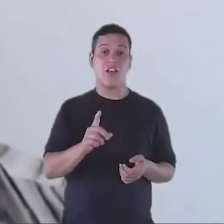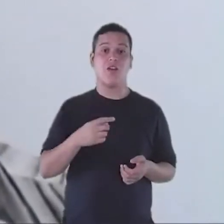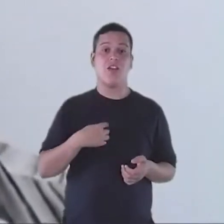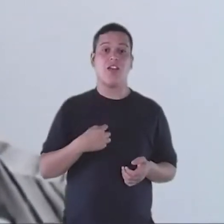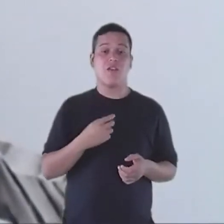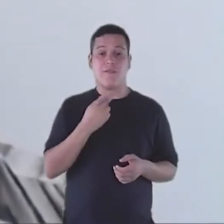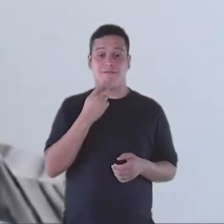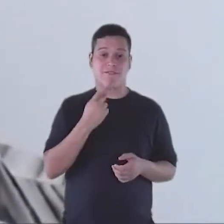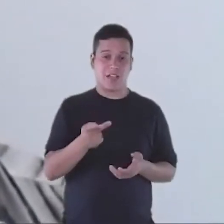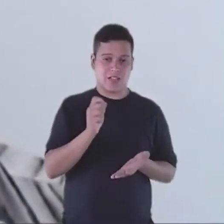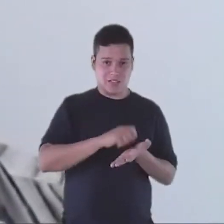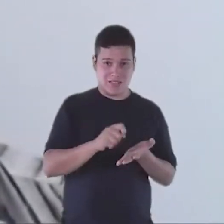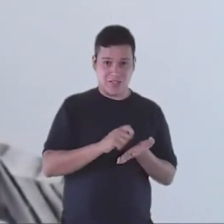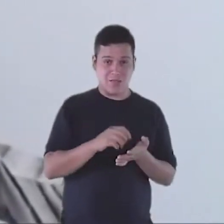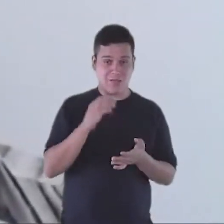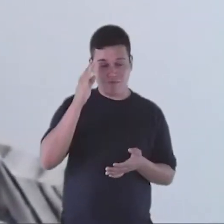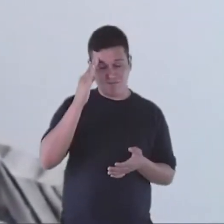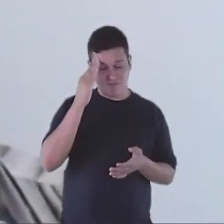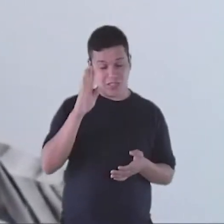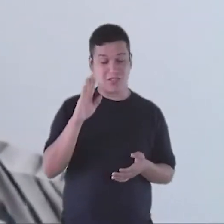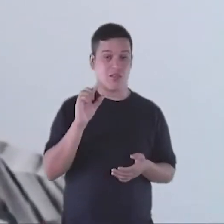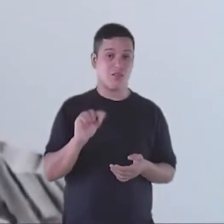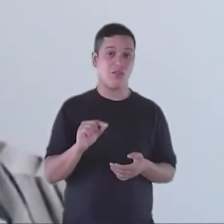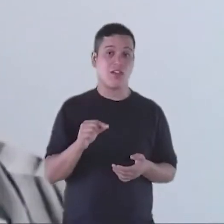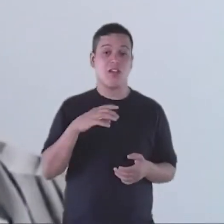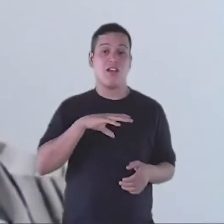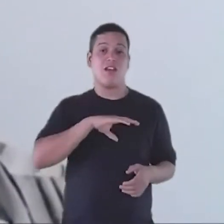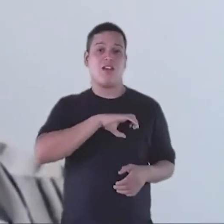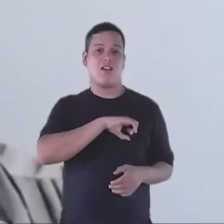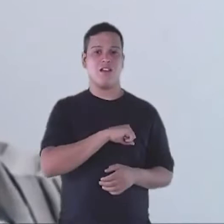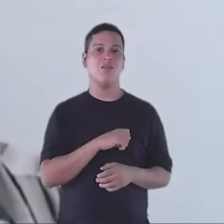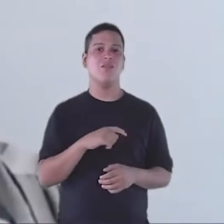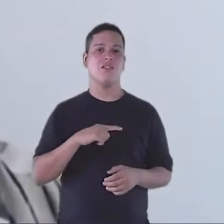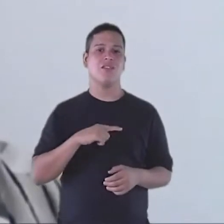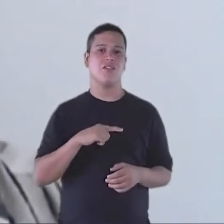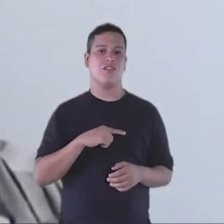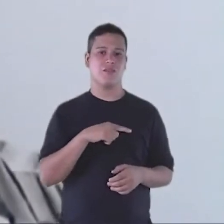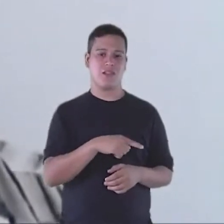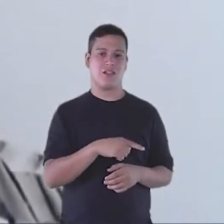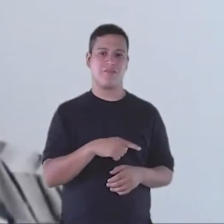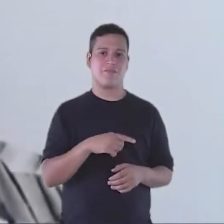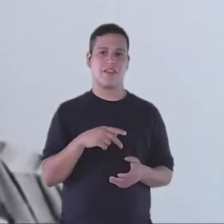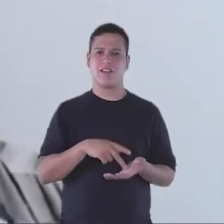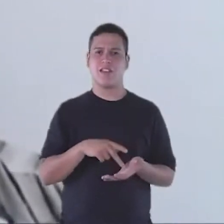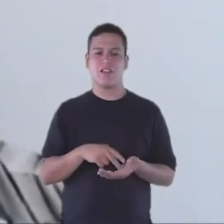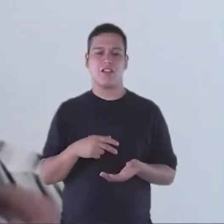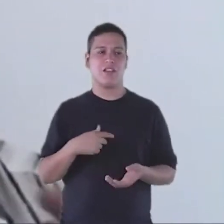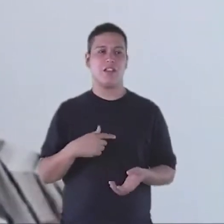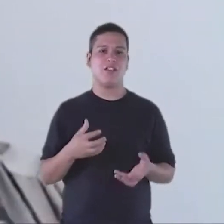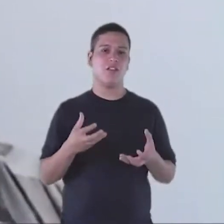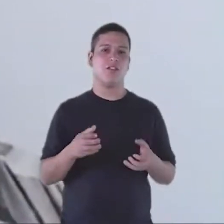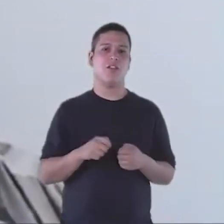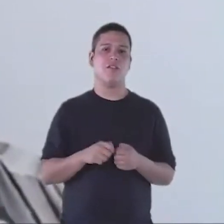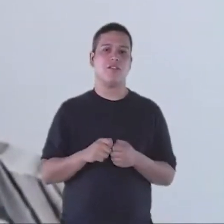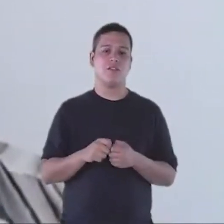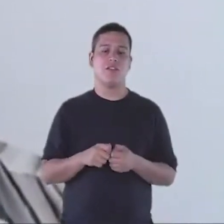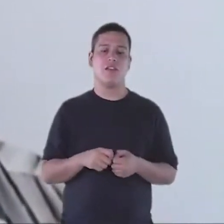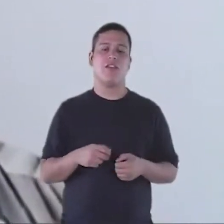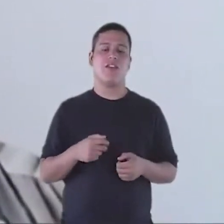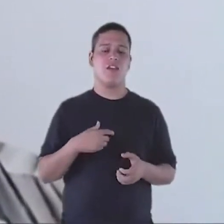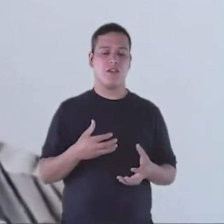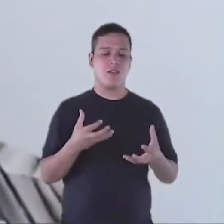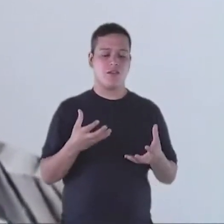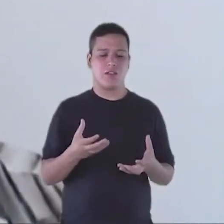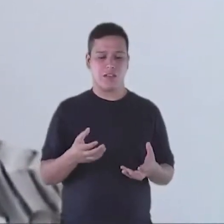filho. E eu quis antecipar o meu testamento. Os filhos costumam receber o testamento dos pais. Eu